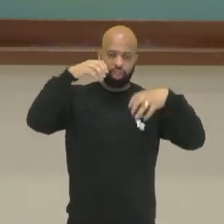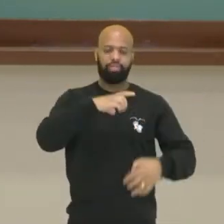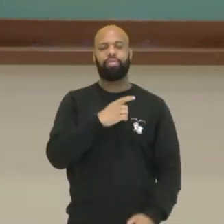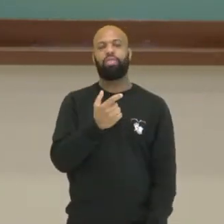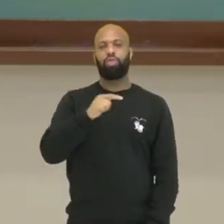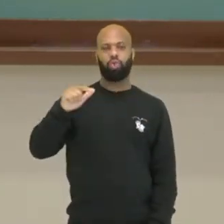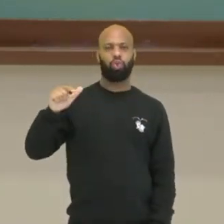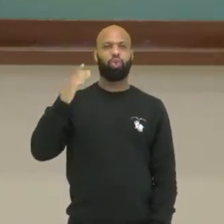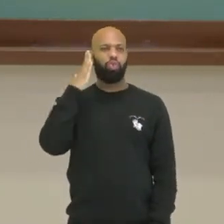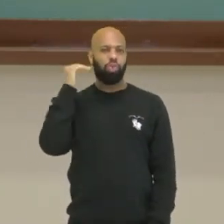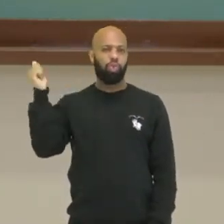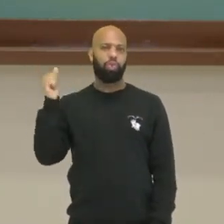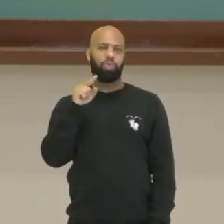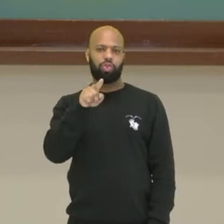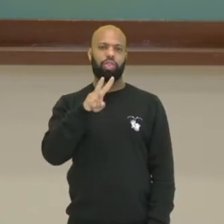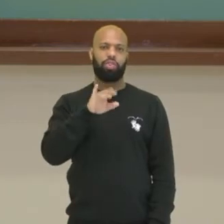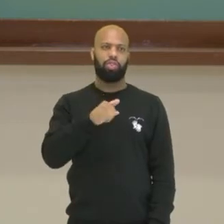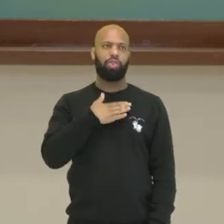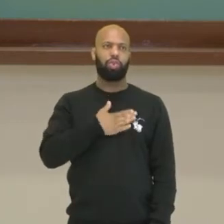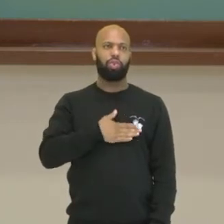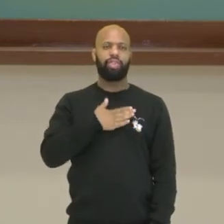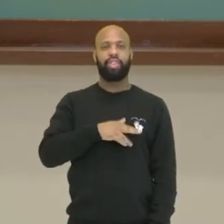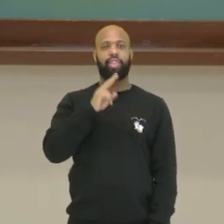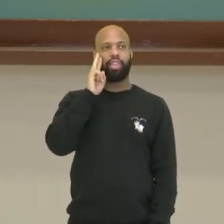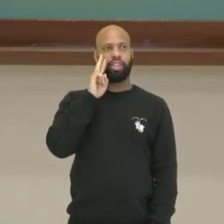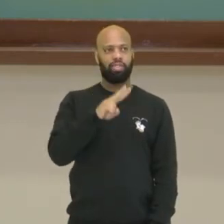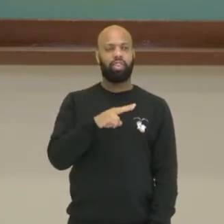vai adorar ouvir.